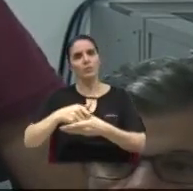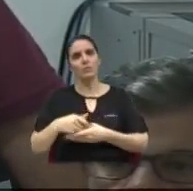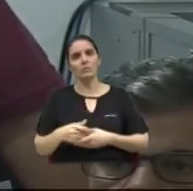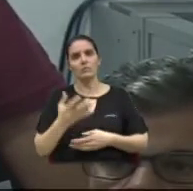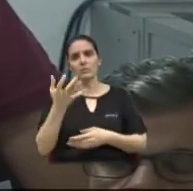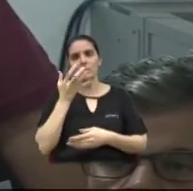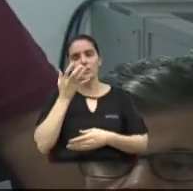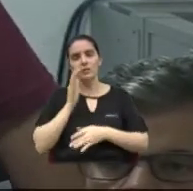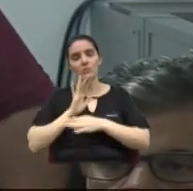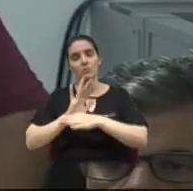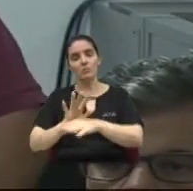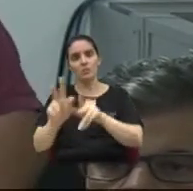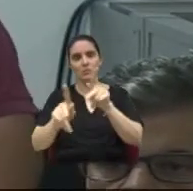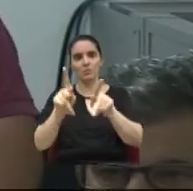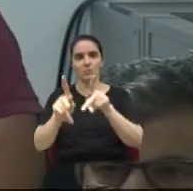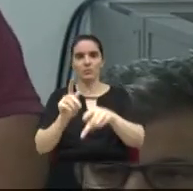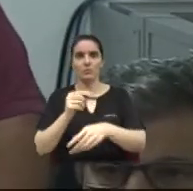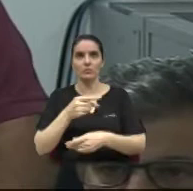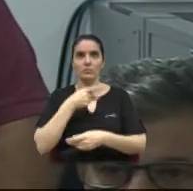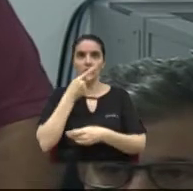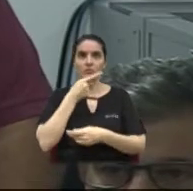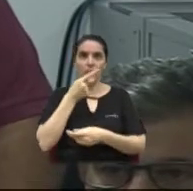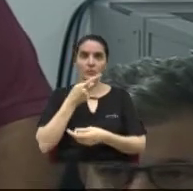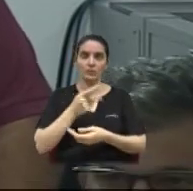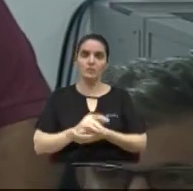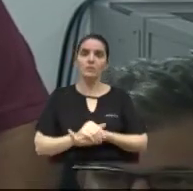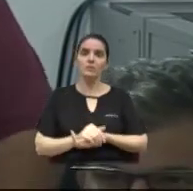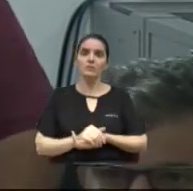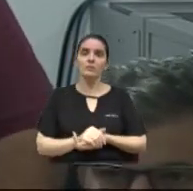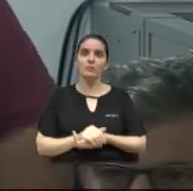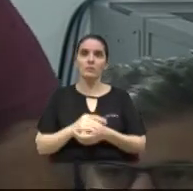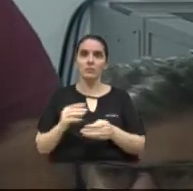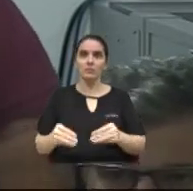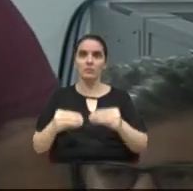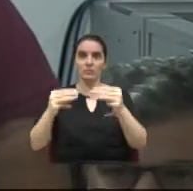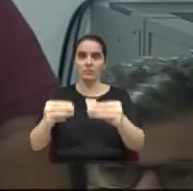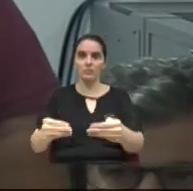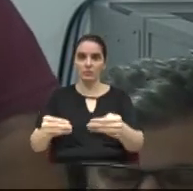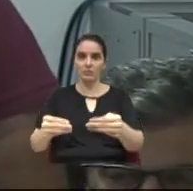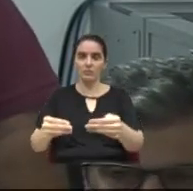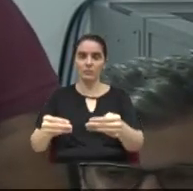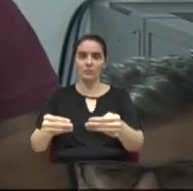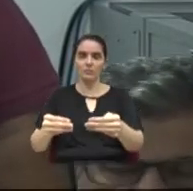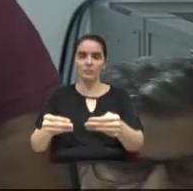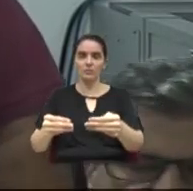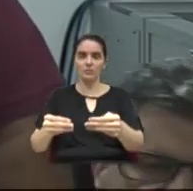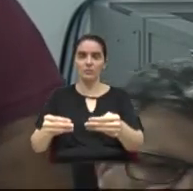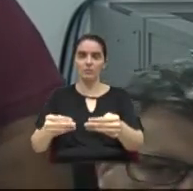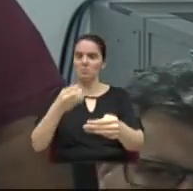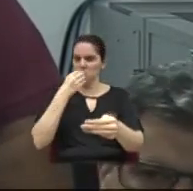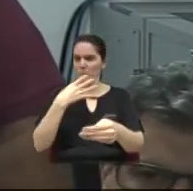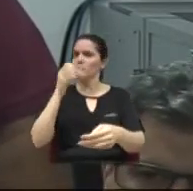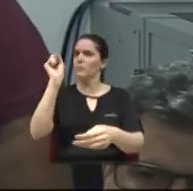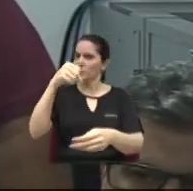população. Então, quero dizer que a moção, ela é pertinente sim.